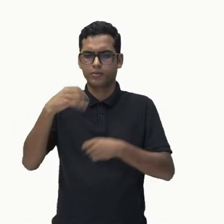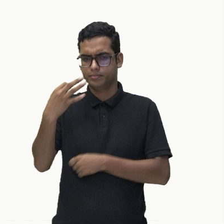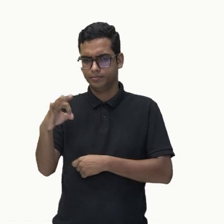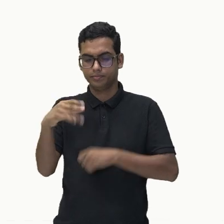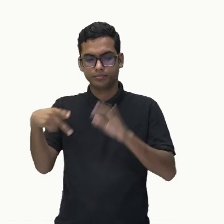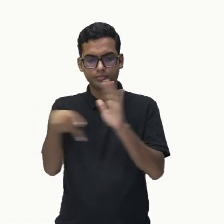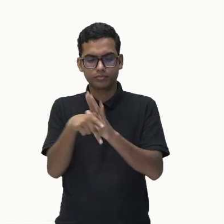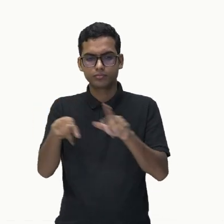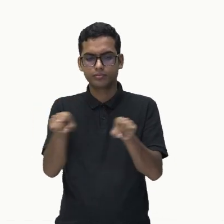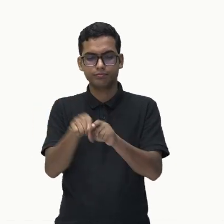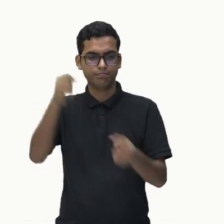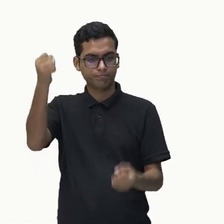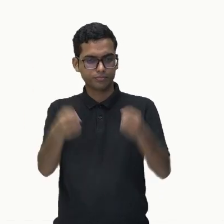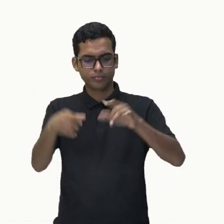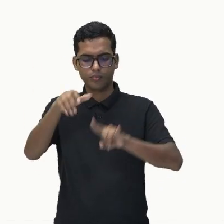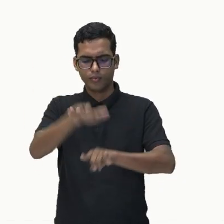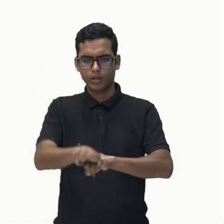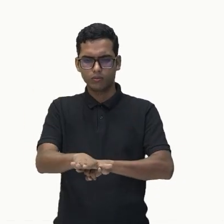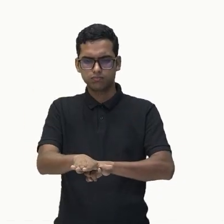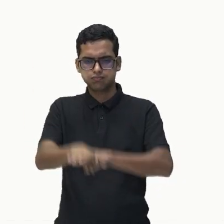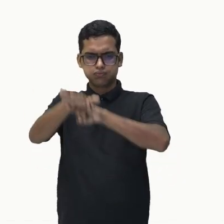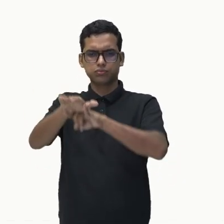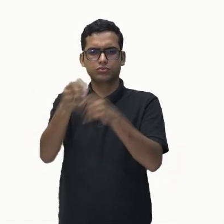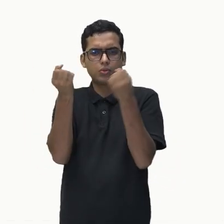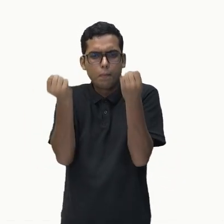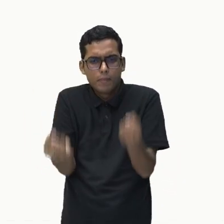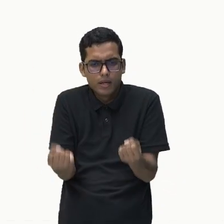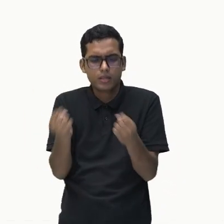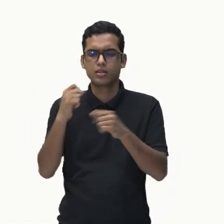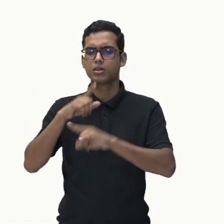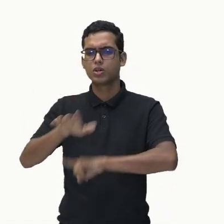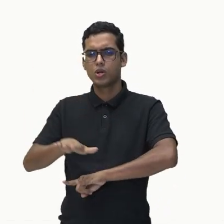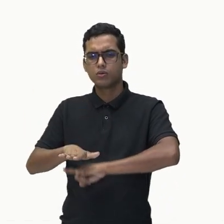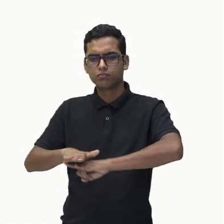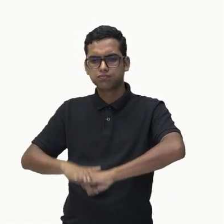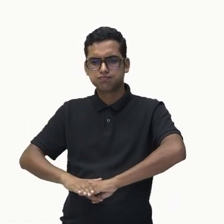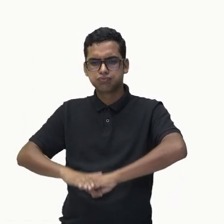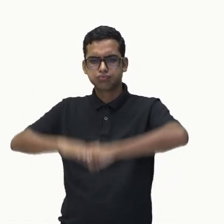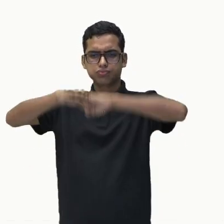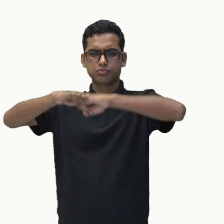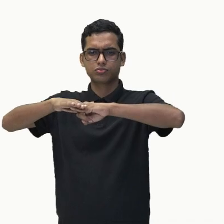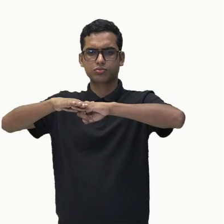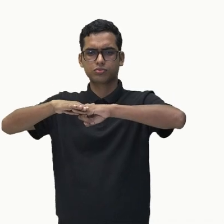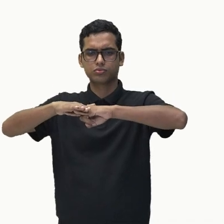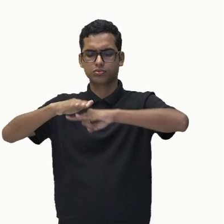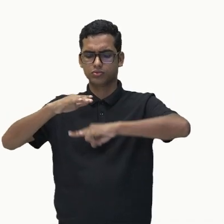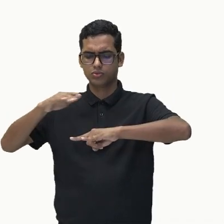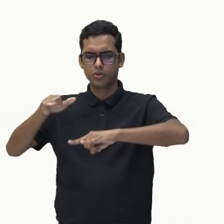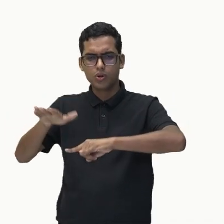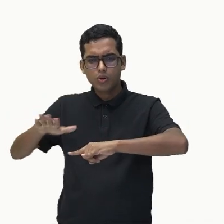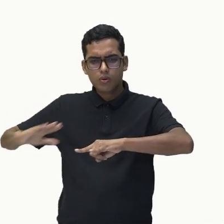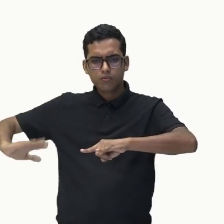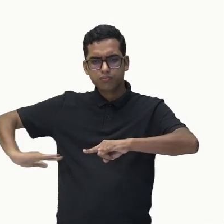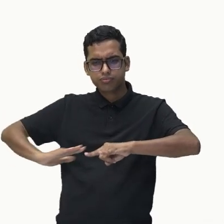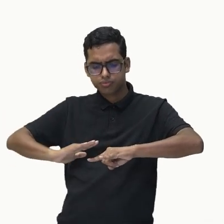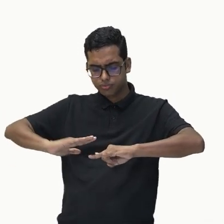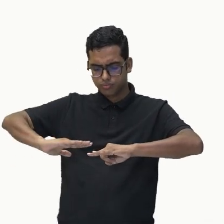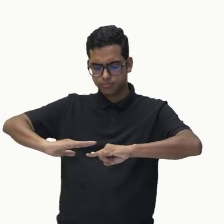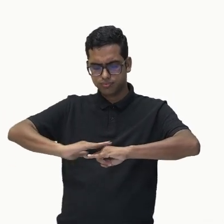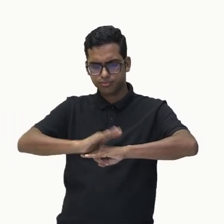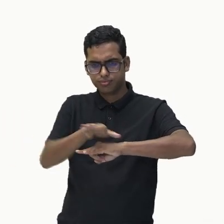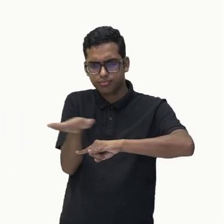O automóvel a ser elevado tem um peso, olha só o peso, né, do automóvel. O peso